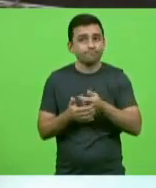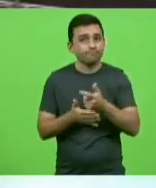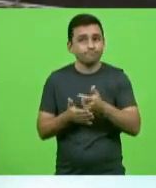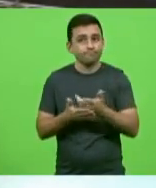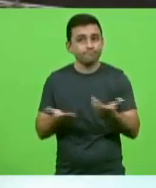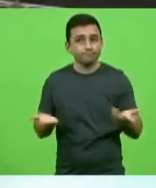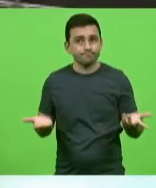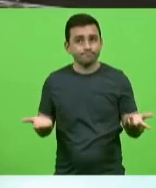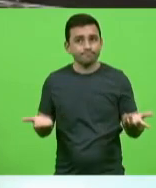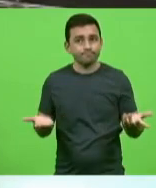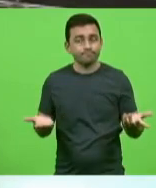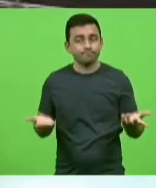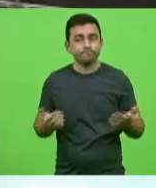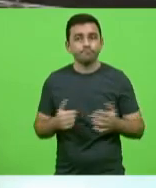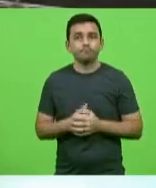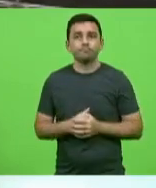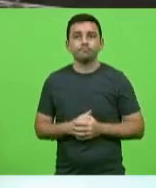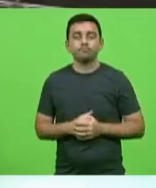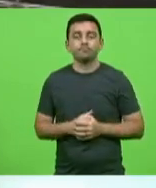a